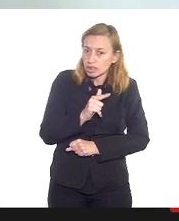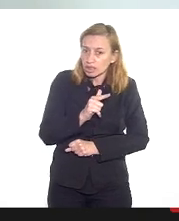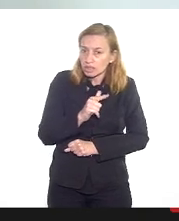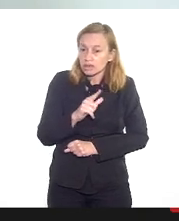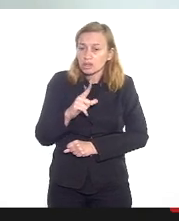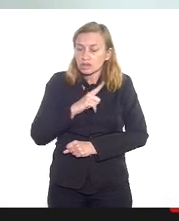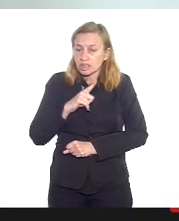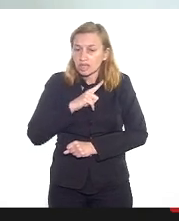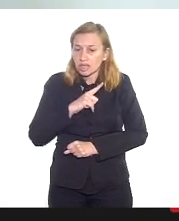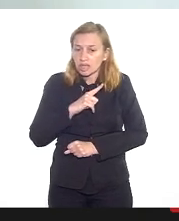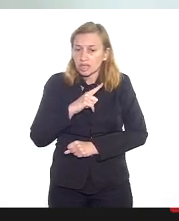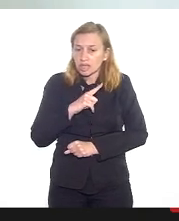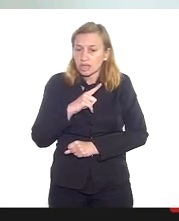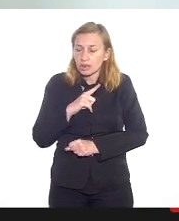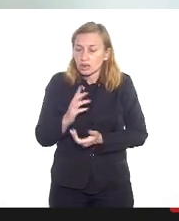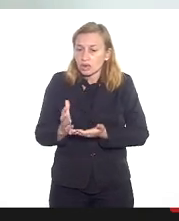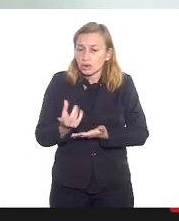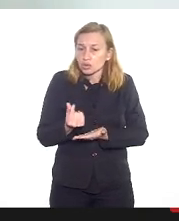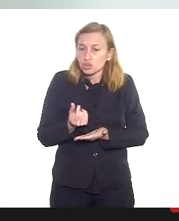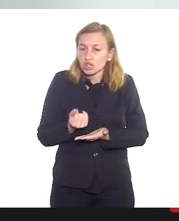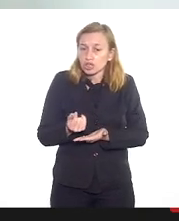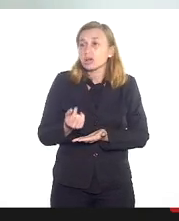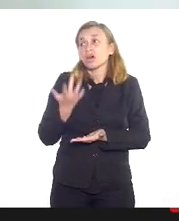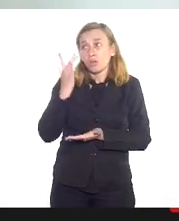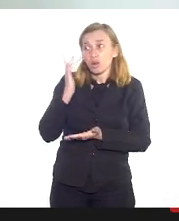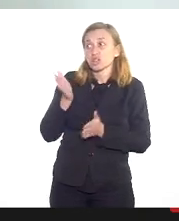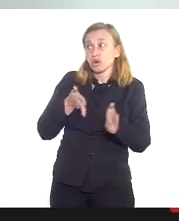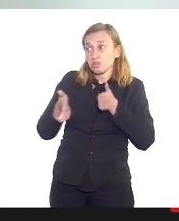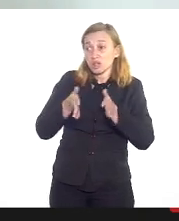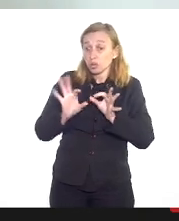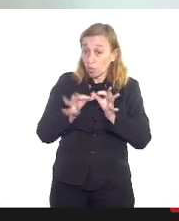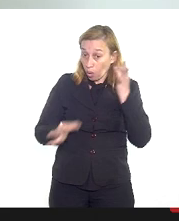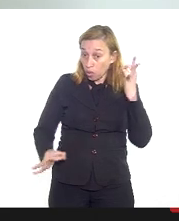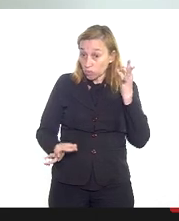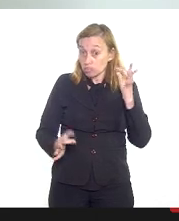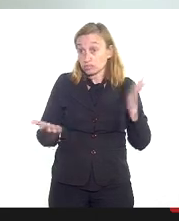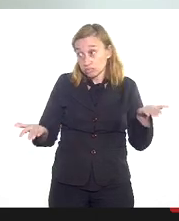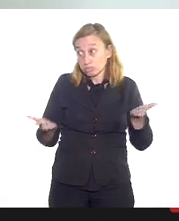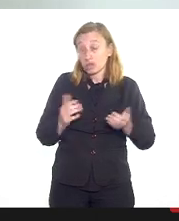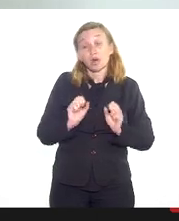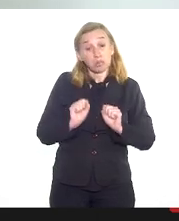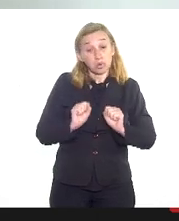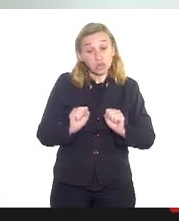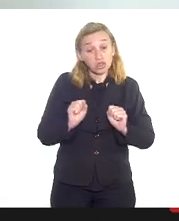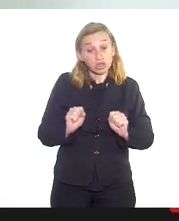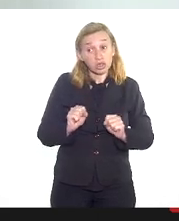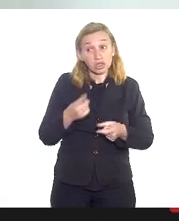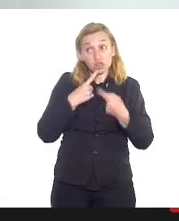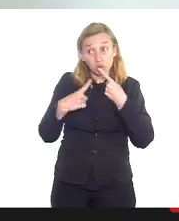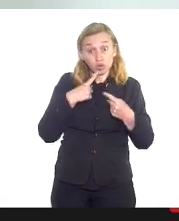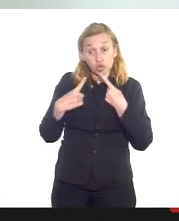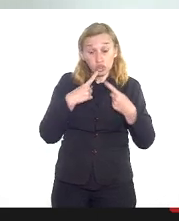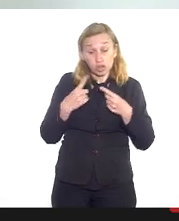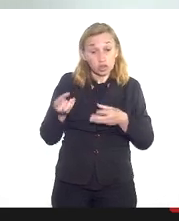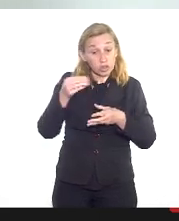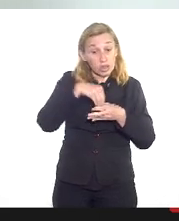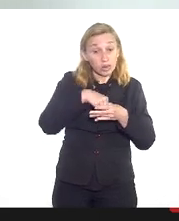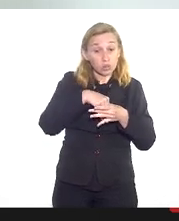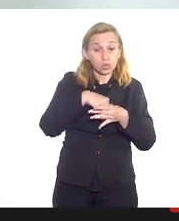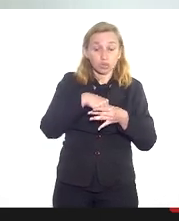ter esses créditos, entendeu? Acho que é um período muito longo, mas isso é um detalhe, é uma coisa que poderia ser discutida dentro